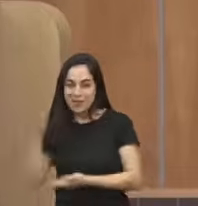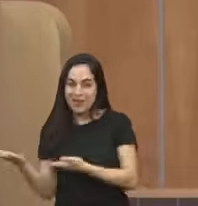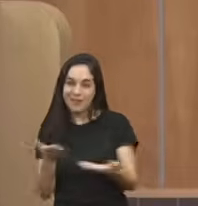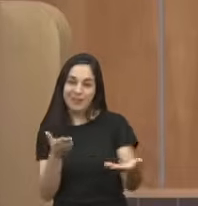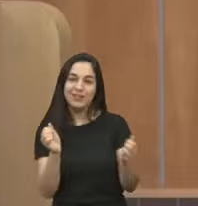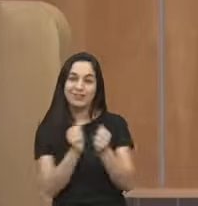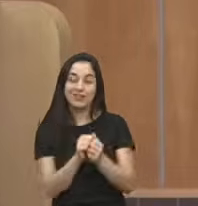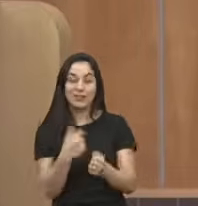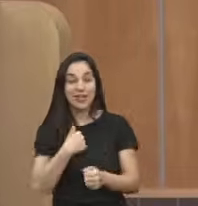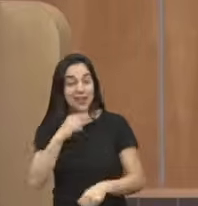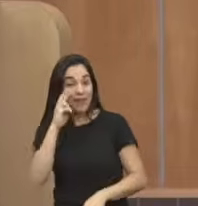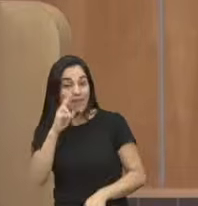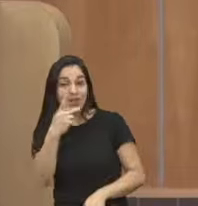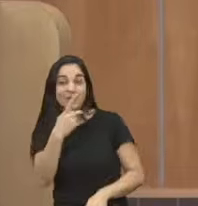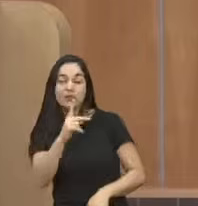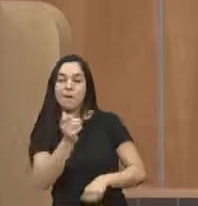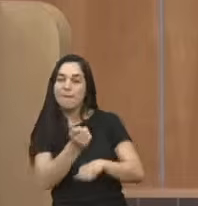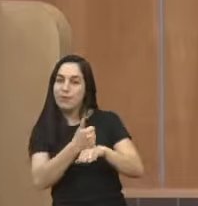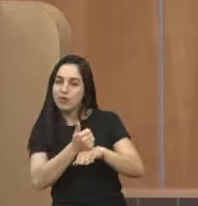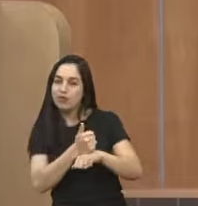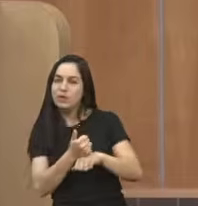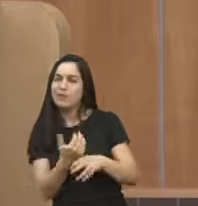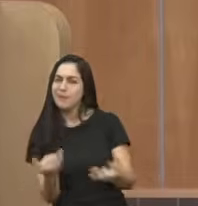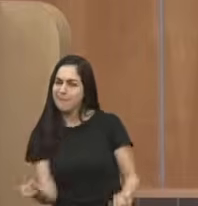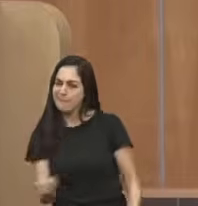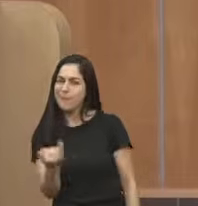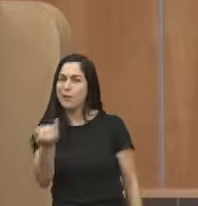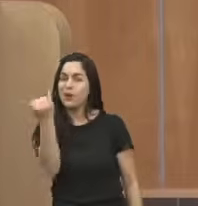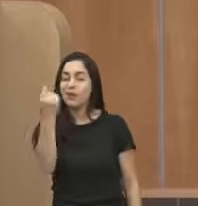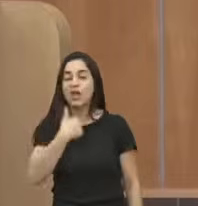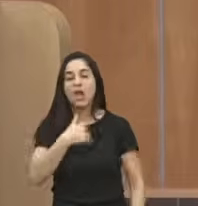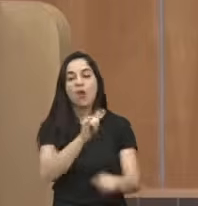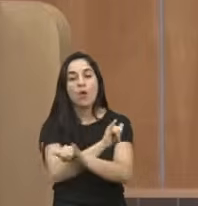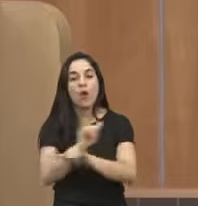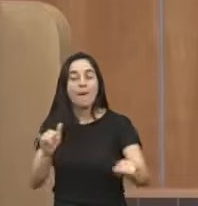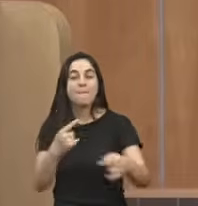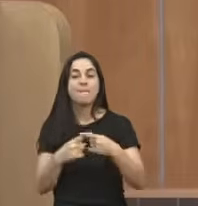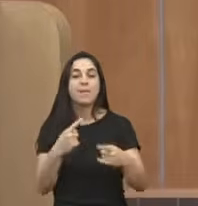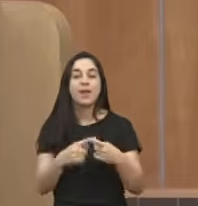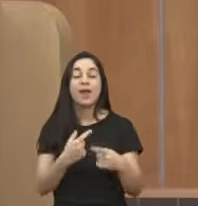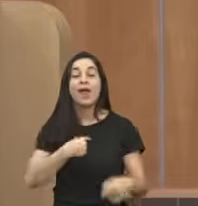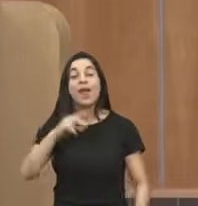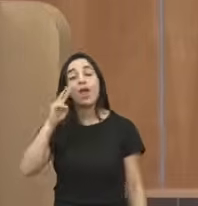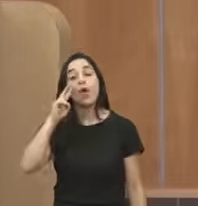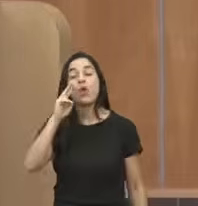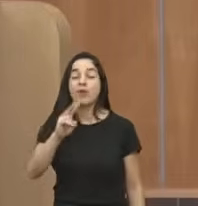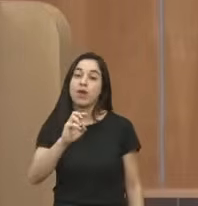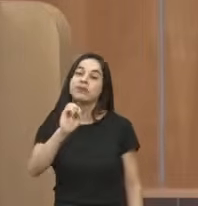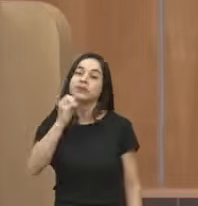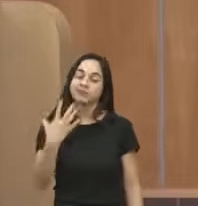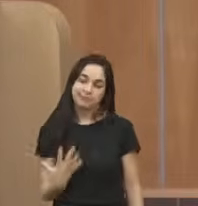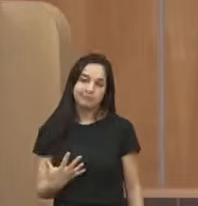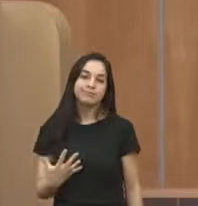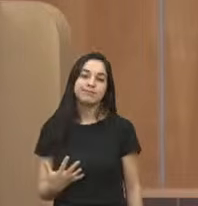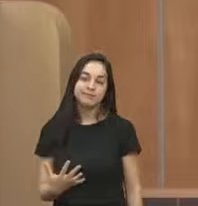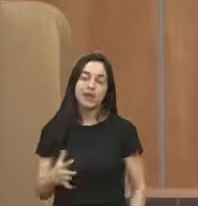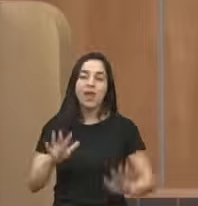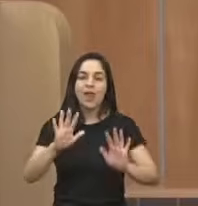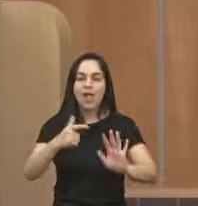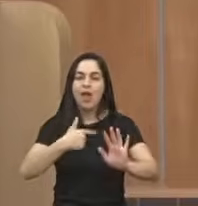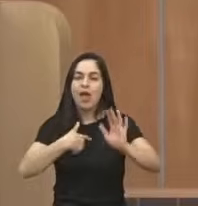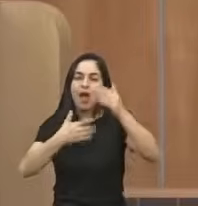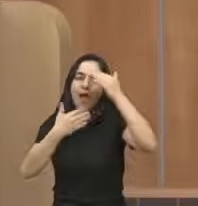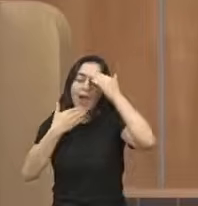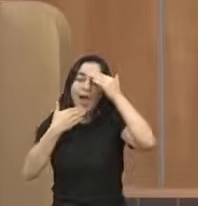profissão de vocês. Falo isso porque presenciei. Então, agradeço demais